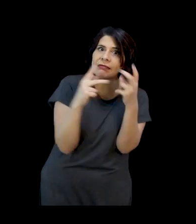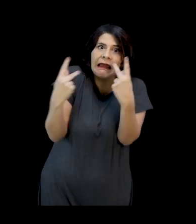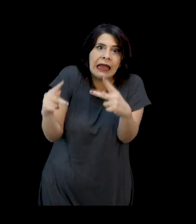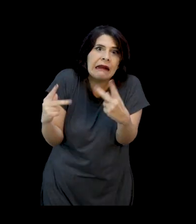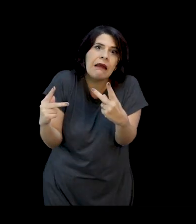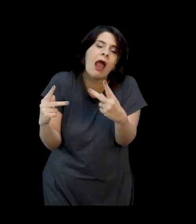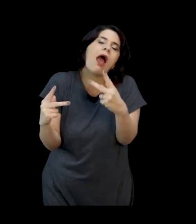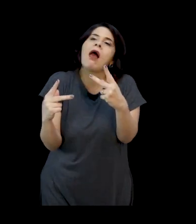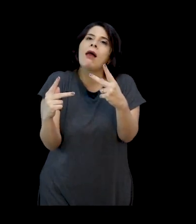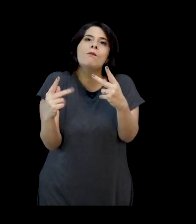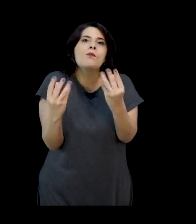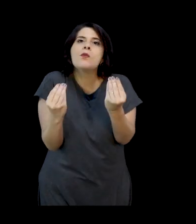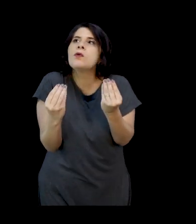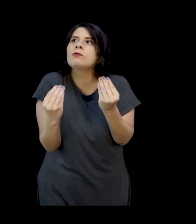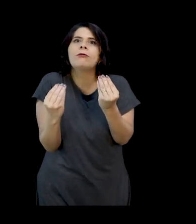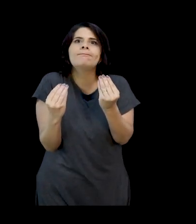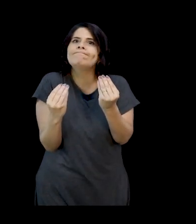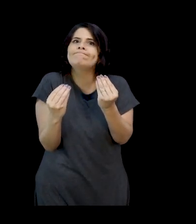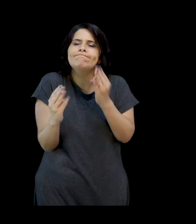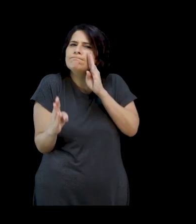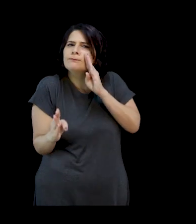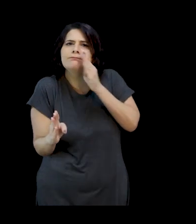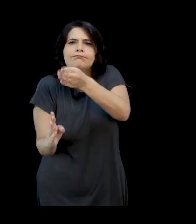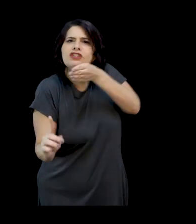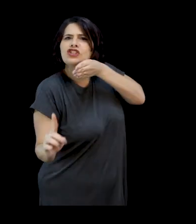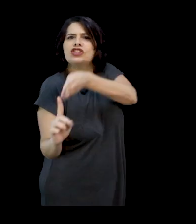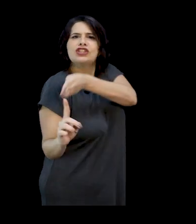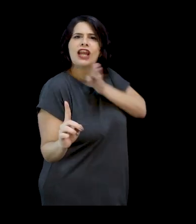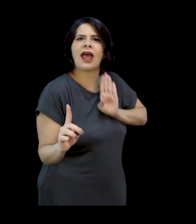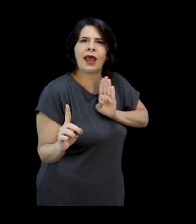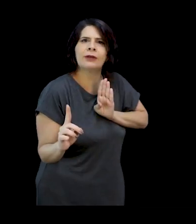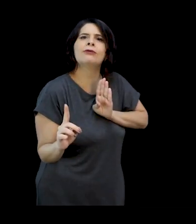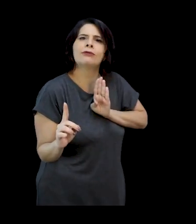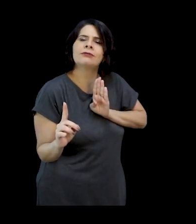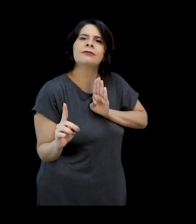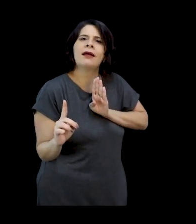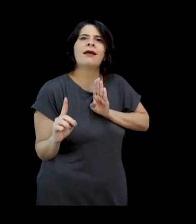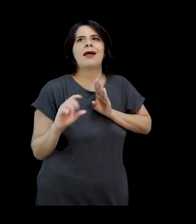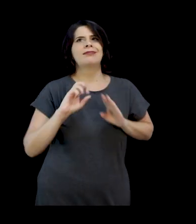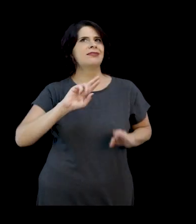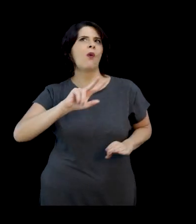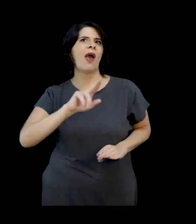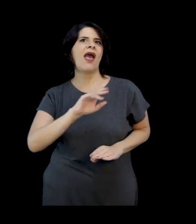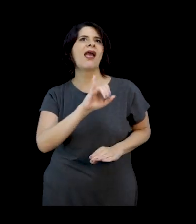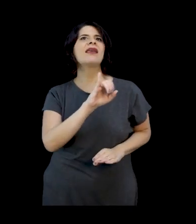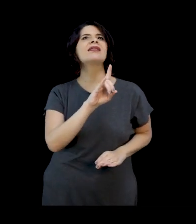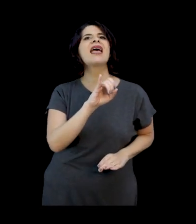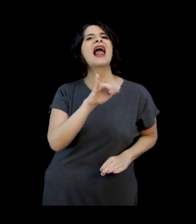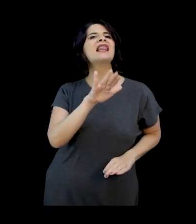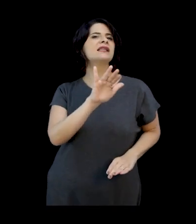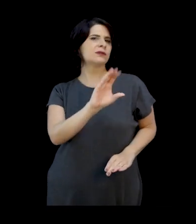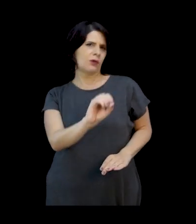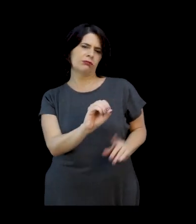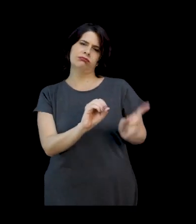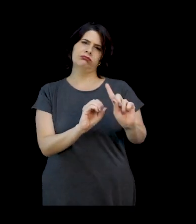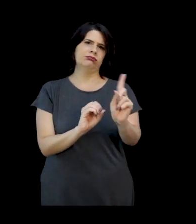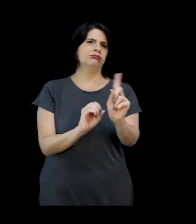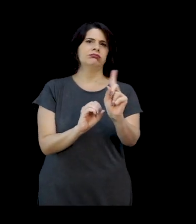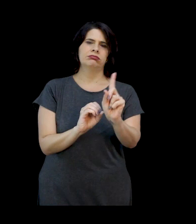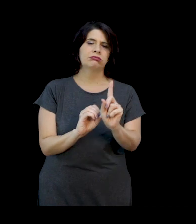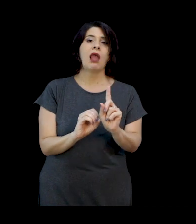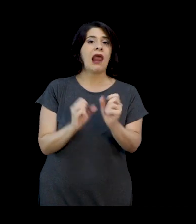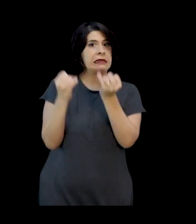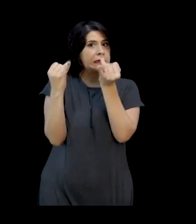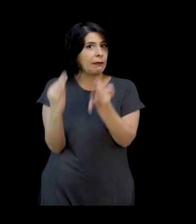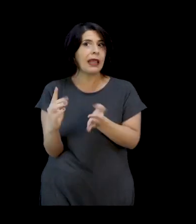absolutamente objetivos, ou seja, despidos de qualquer idealismo. E aquilo que ele